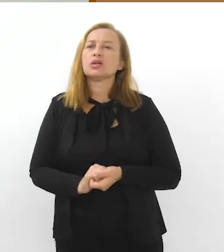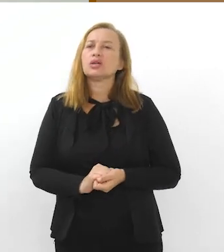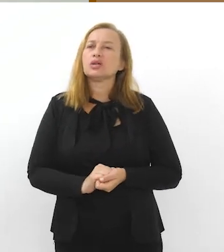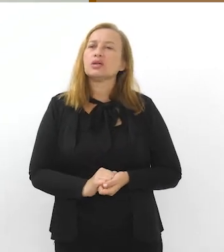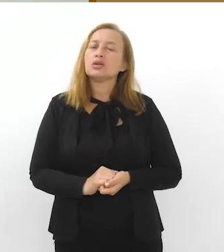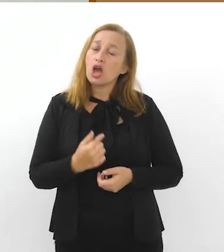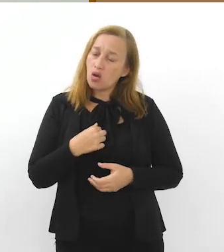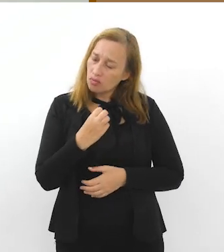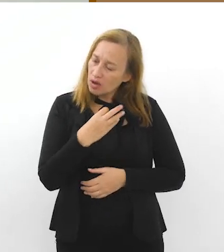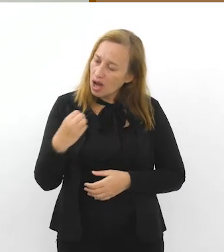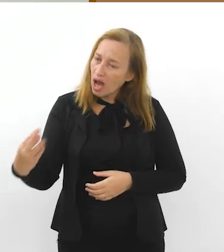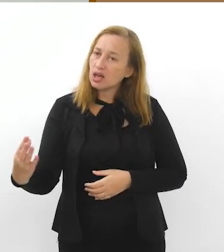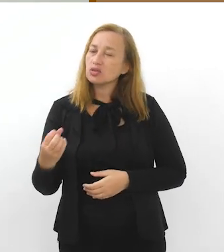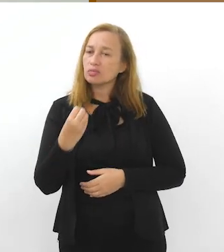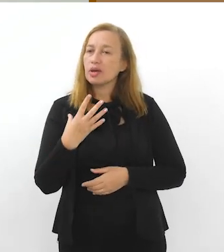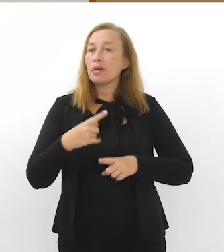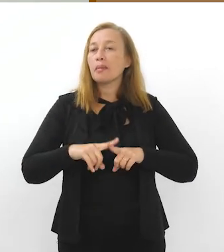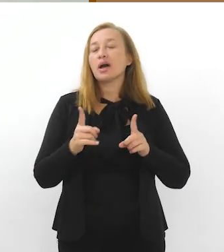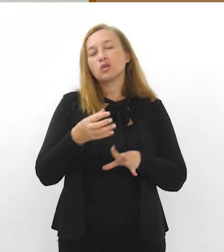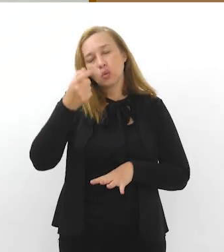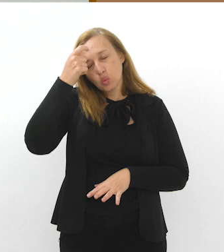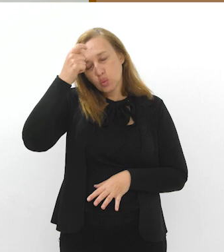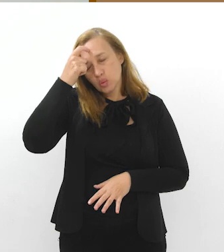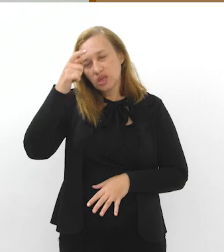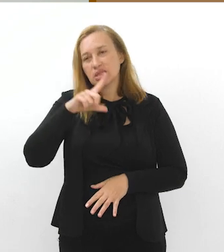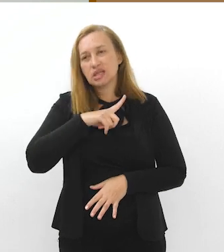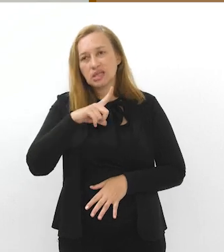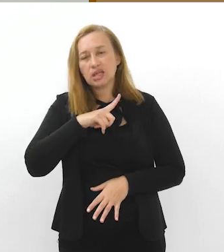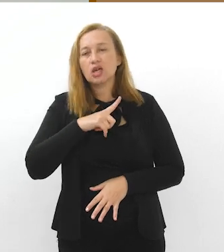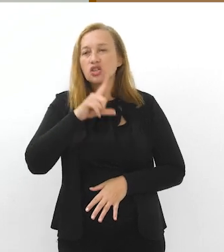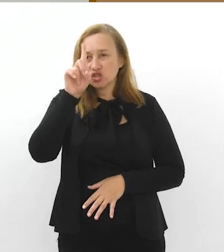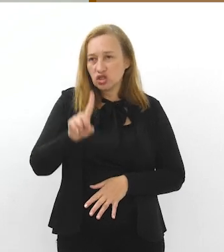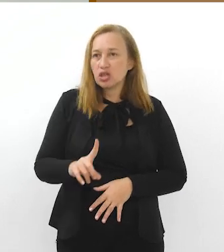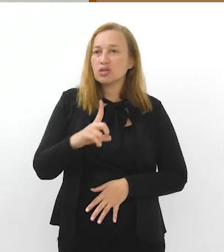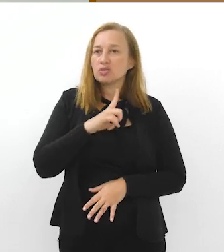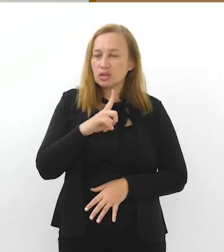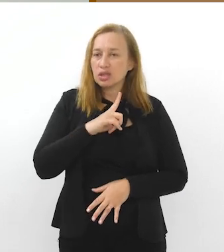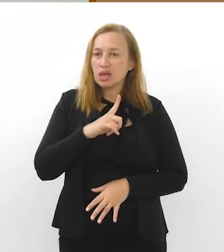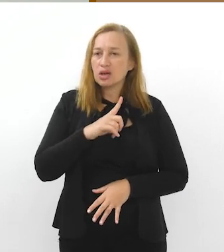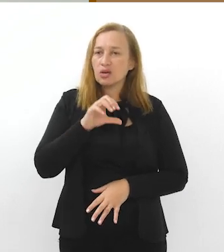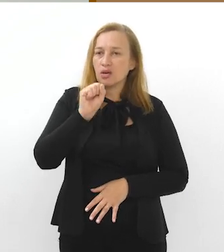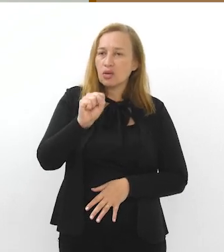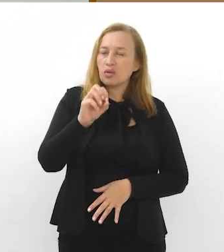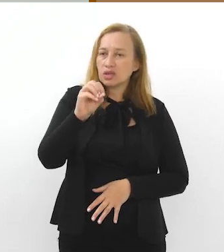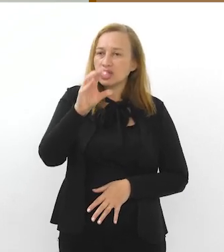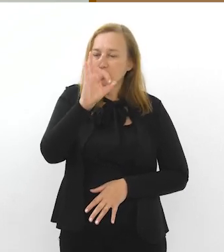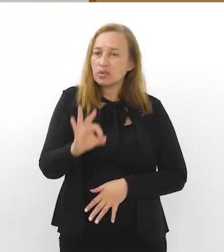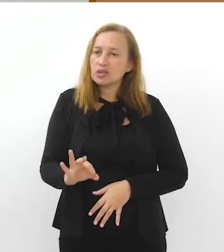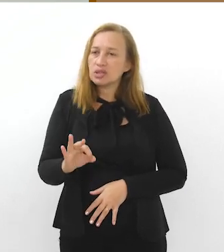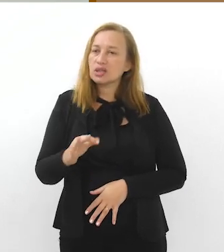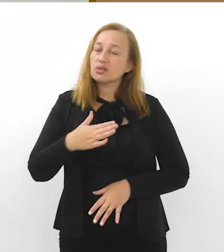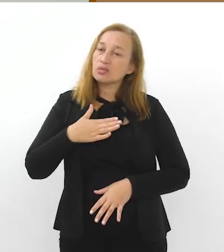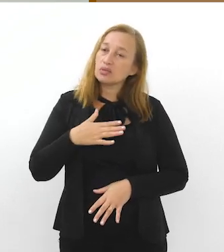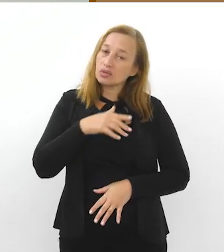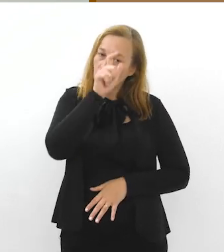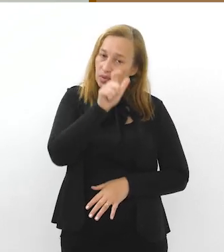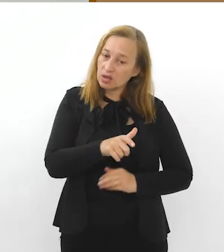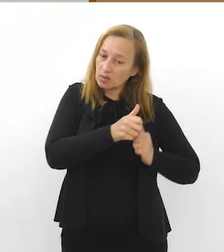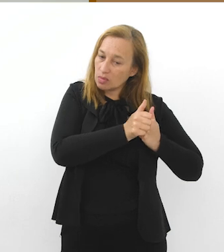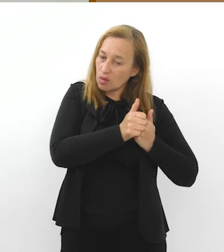pessoas. Eu viajo muito, mas eu tenho consciência que eu tenho direito a 80% do